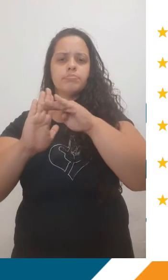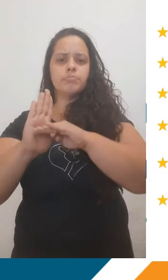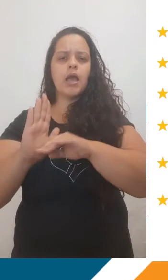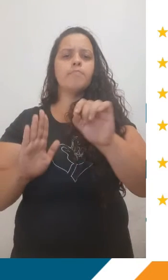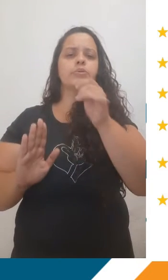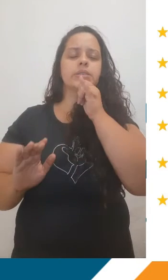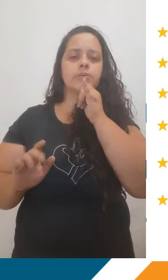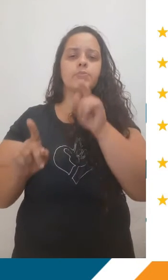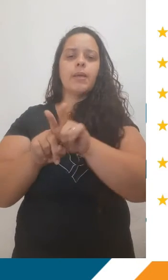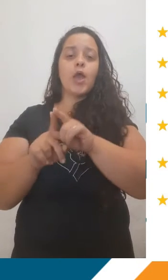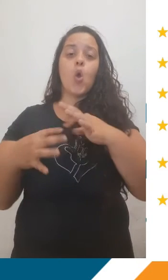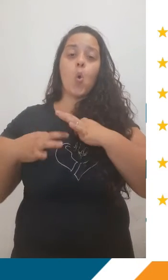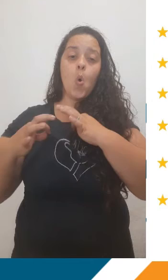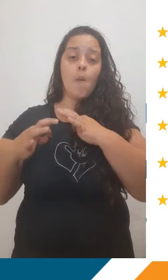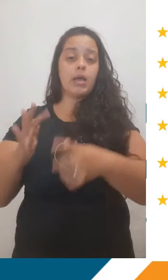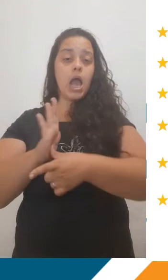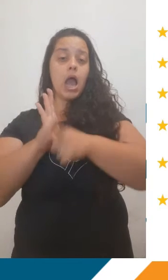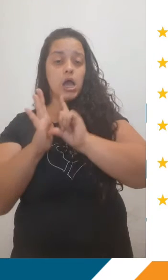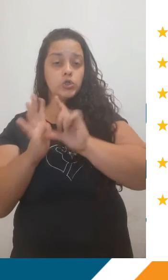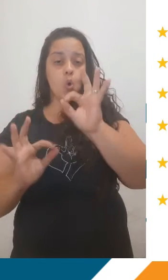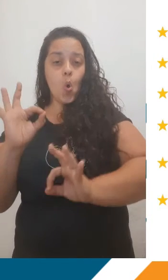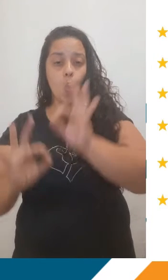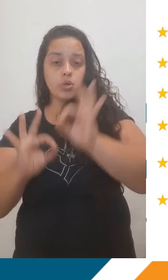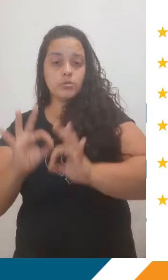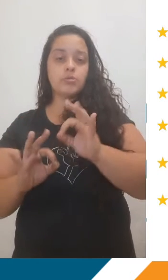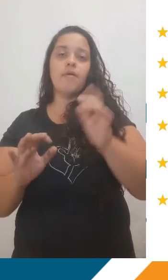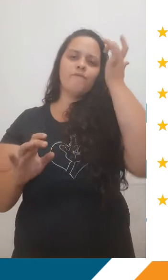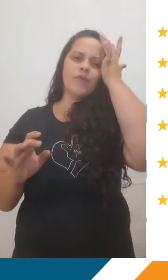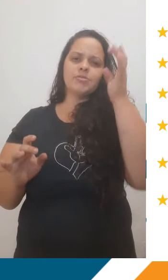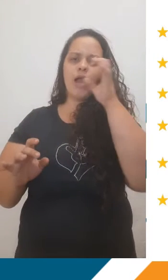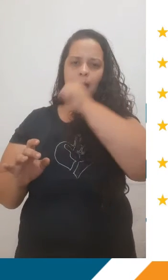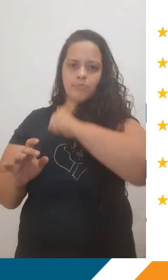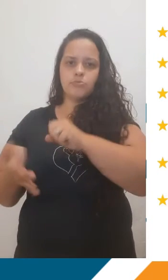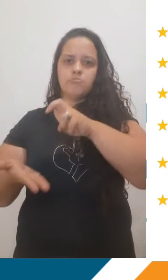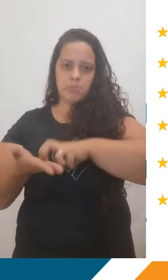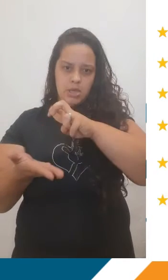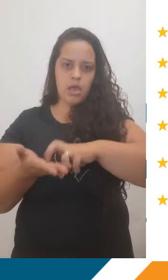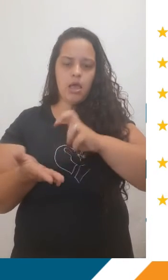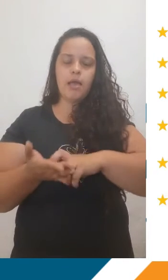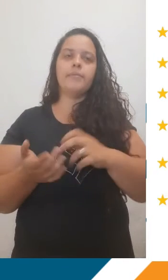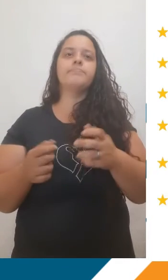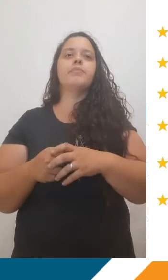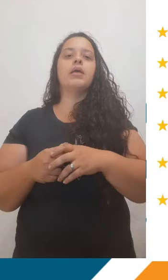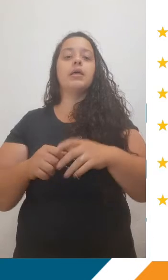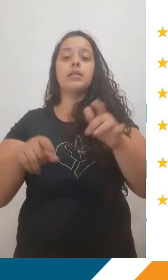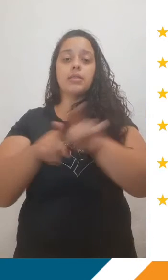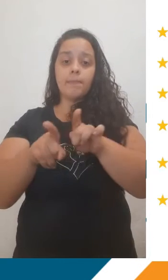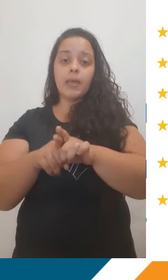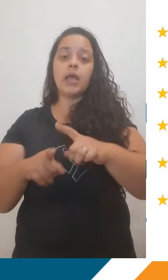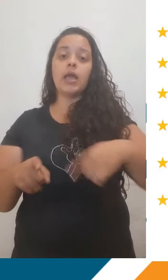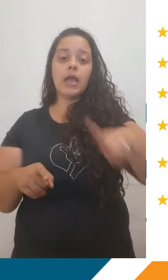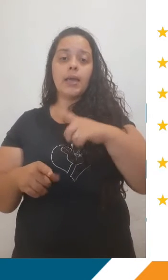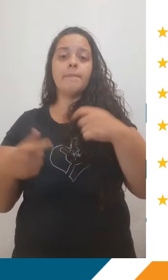roupa, por exemplo, um dia antes, para que você possa se organizar com mais facilidade nessa manhã, né? E para que você